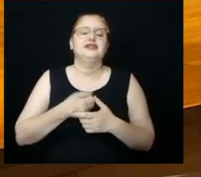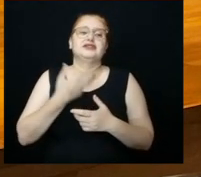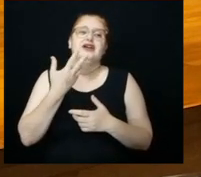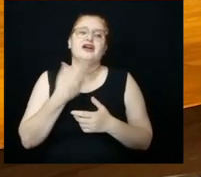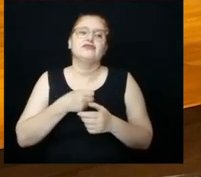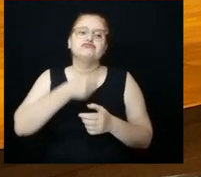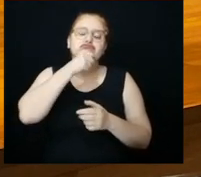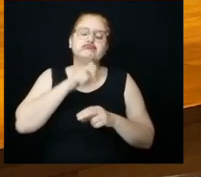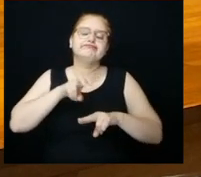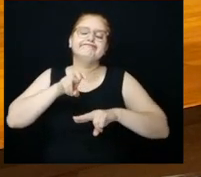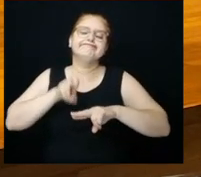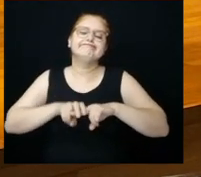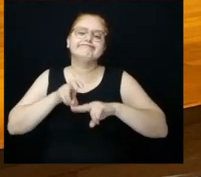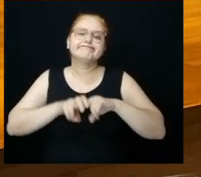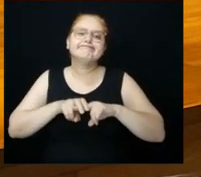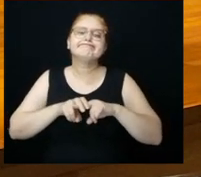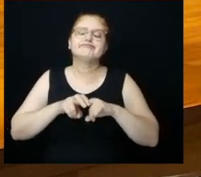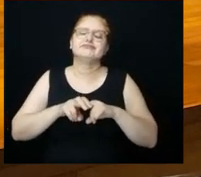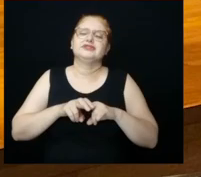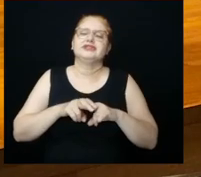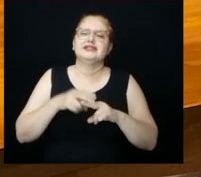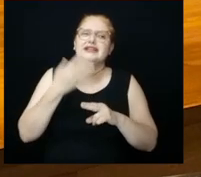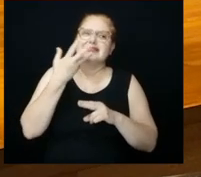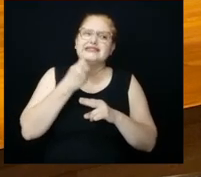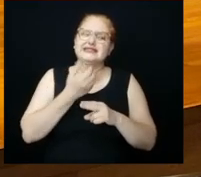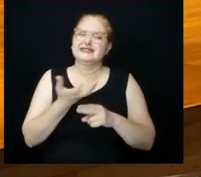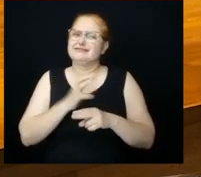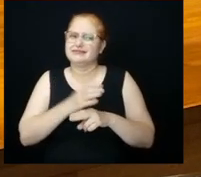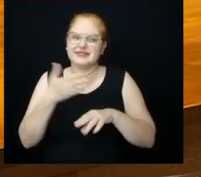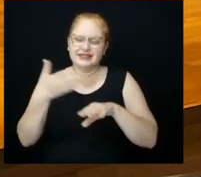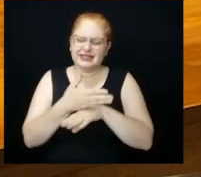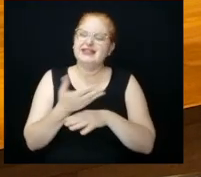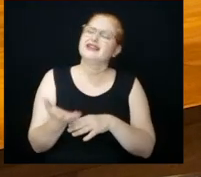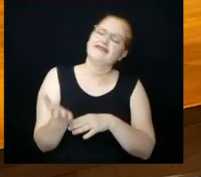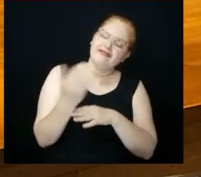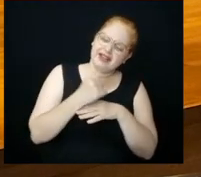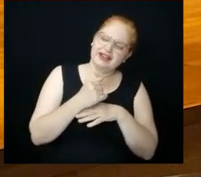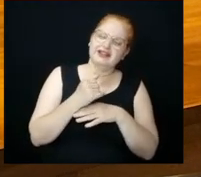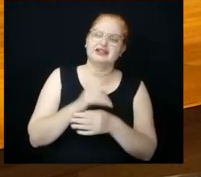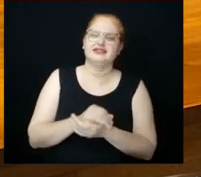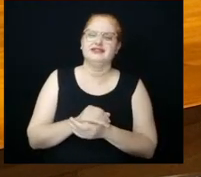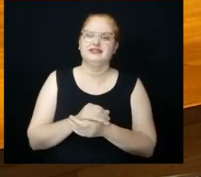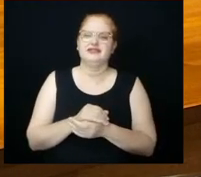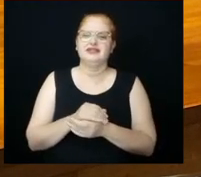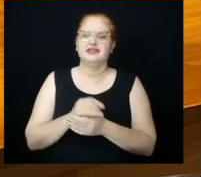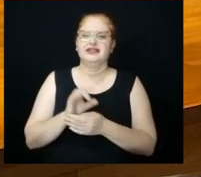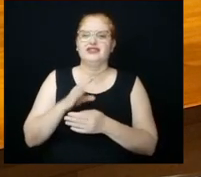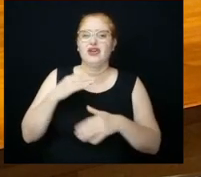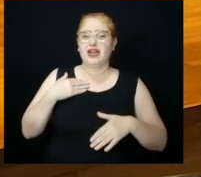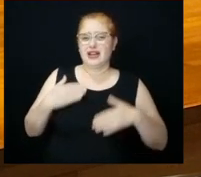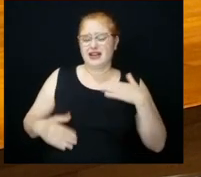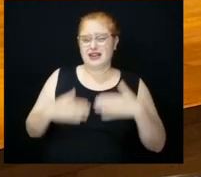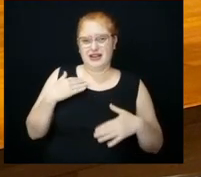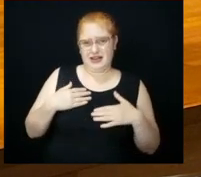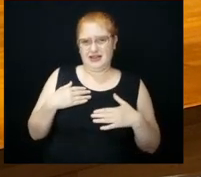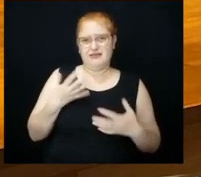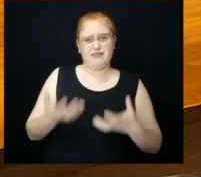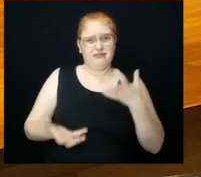chegara. O miúdo continua receoso, hesitando a entrar. O velho encoraja. Venha! São mortos limpos pelas